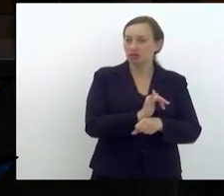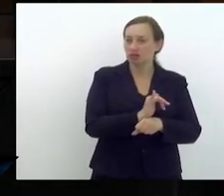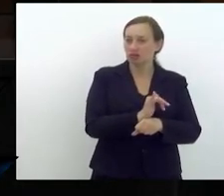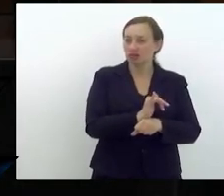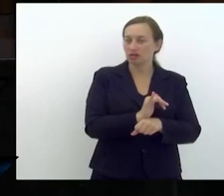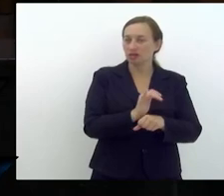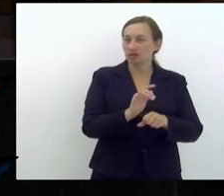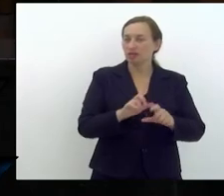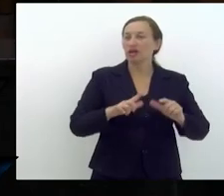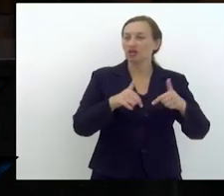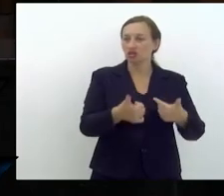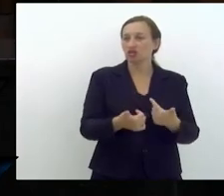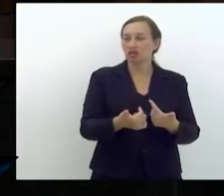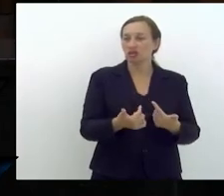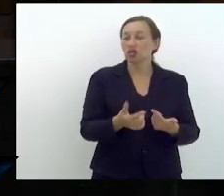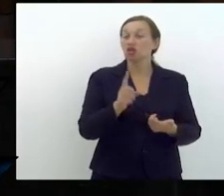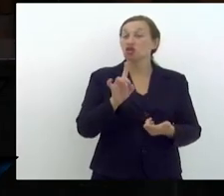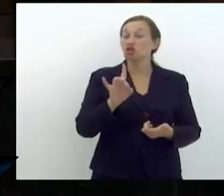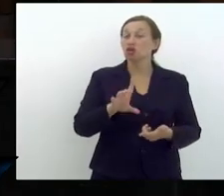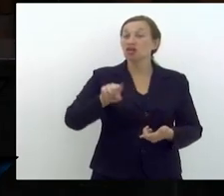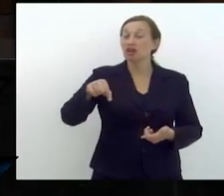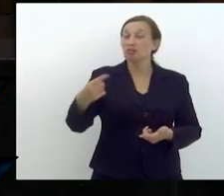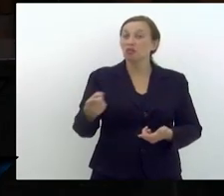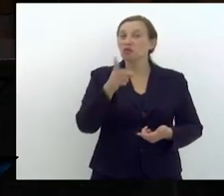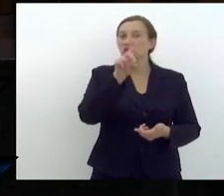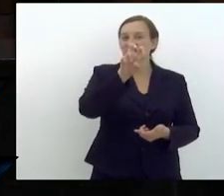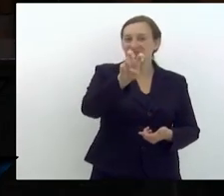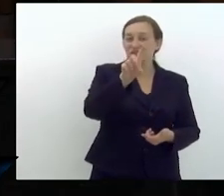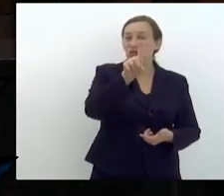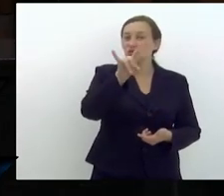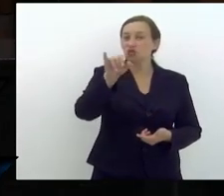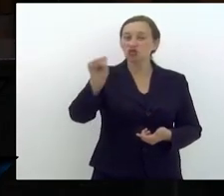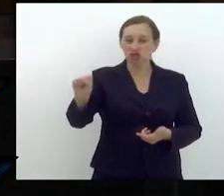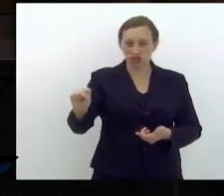do fato cinco dias após